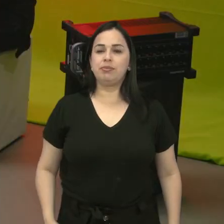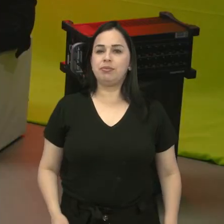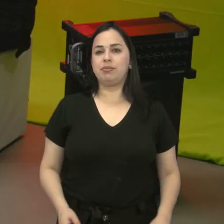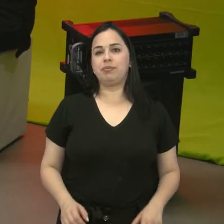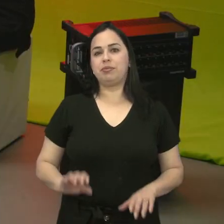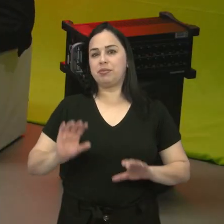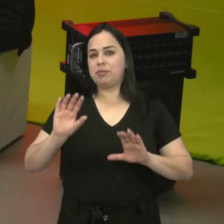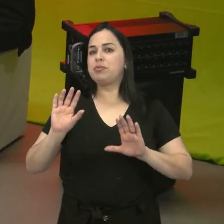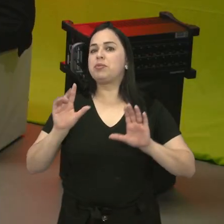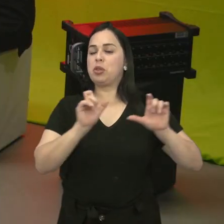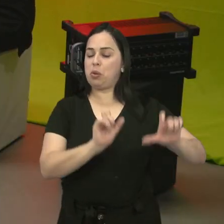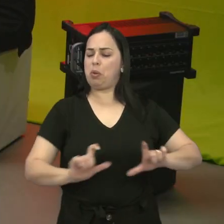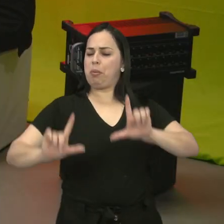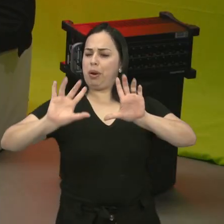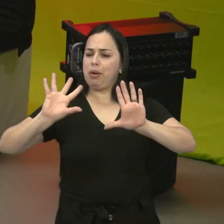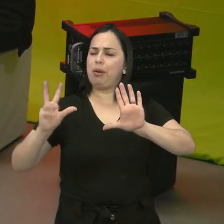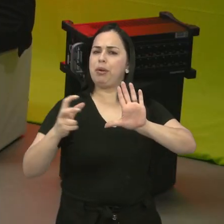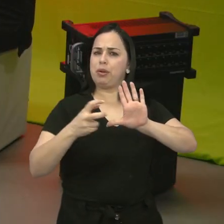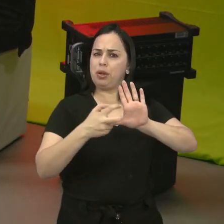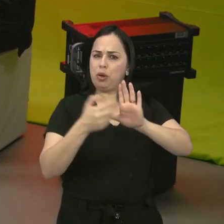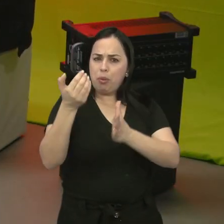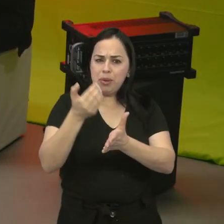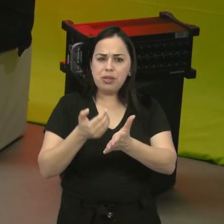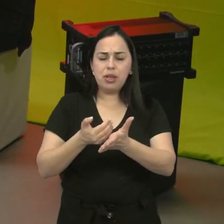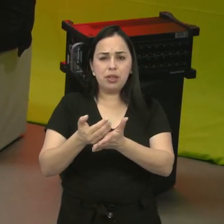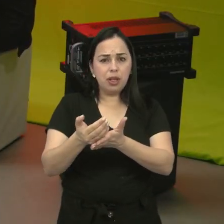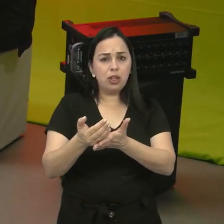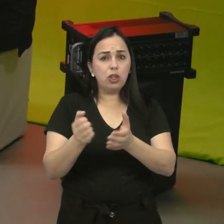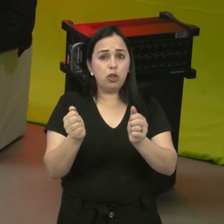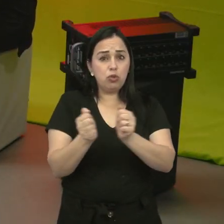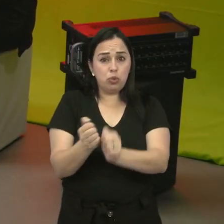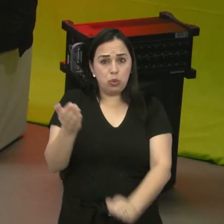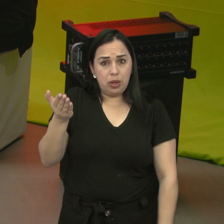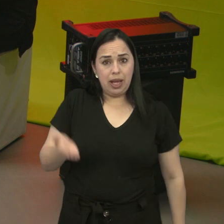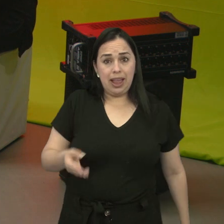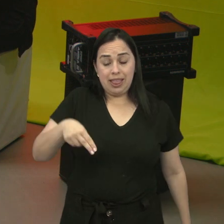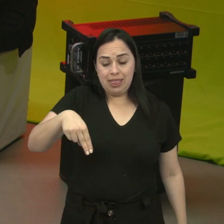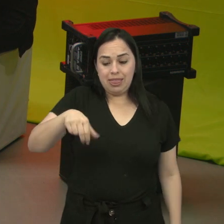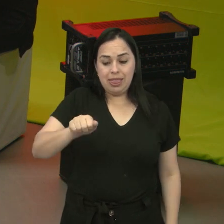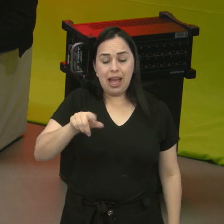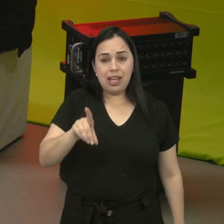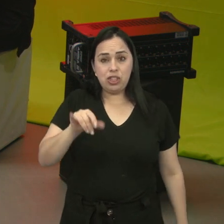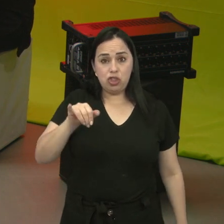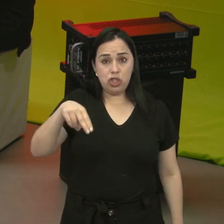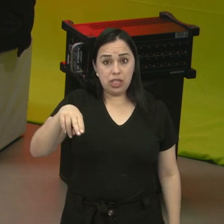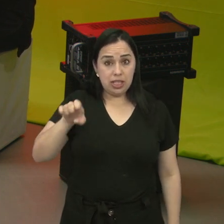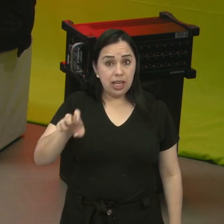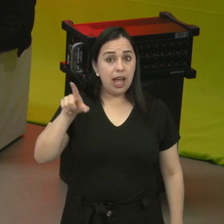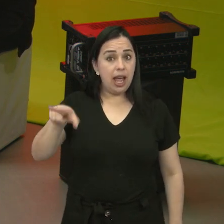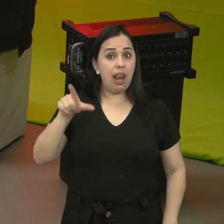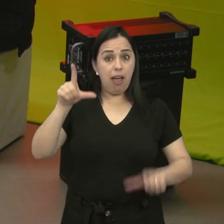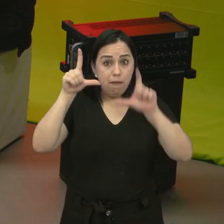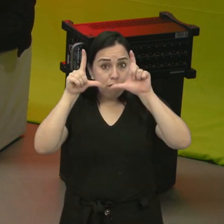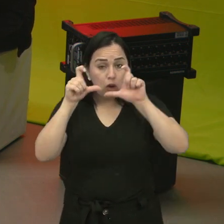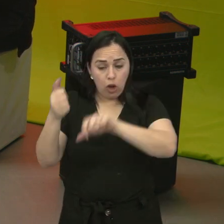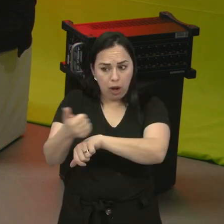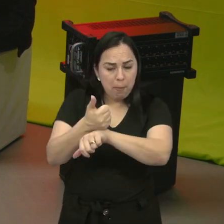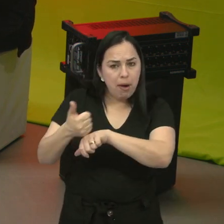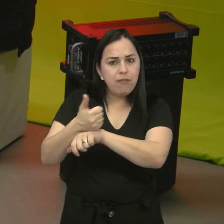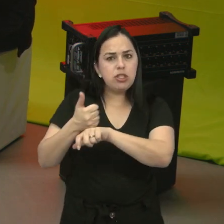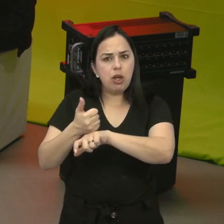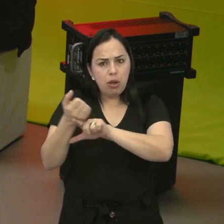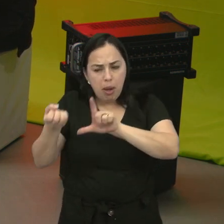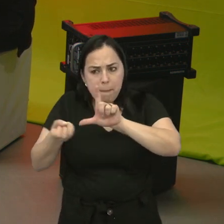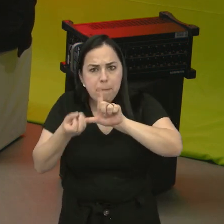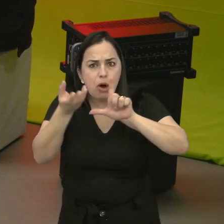Conexão Cultura no ar e olha, gente, a gente já tá aqui com a Nadine Abraão, a nossa fotógrafa poetisa, que vai conversar com a gente sobre o